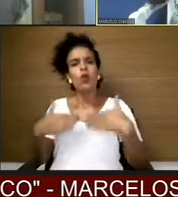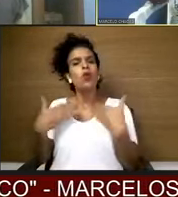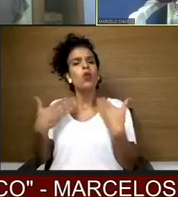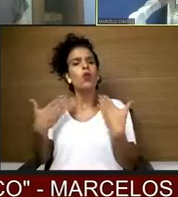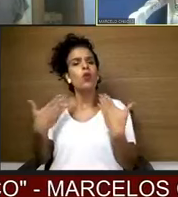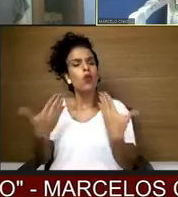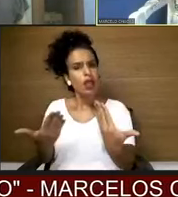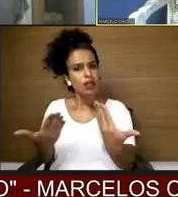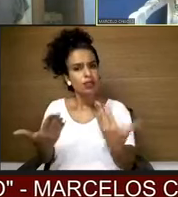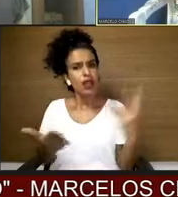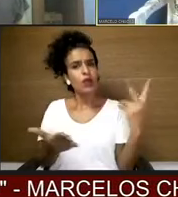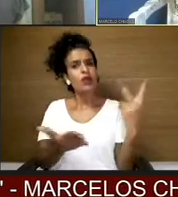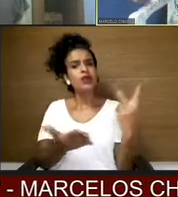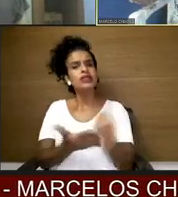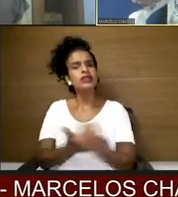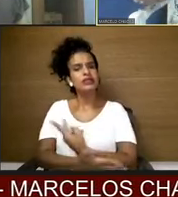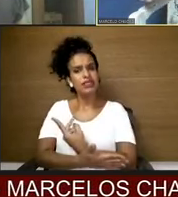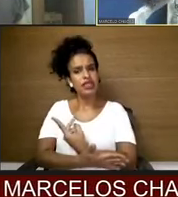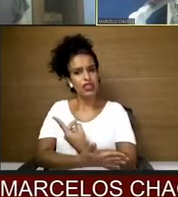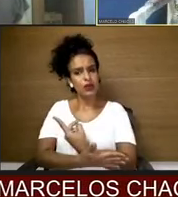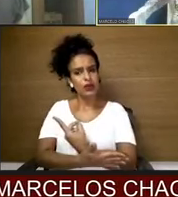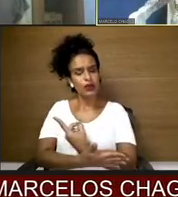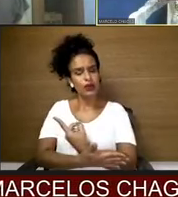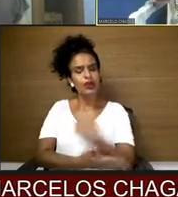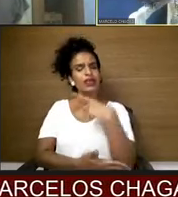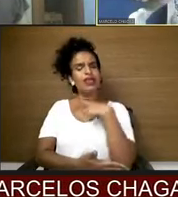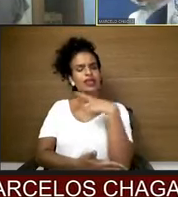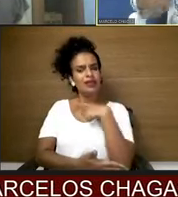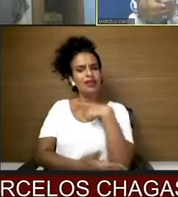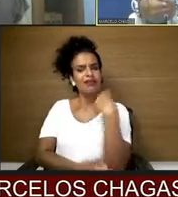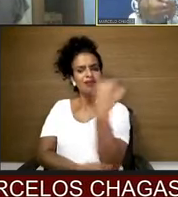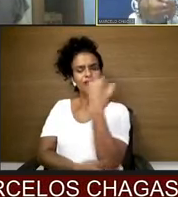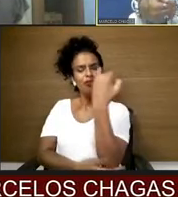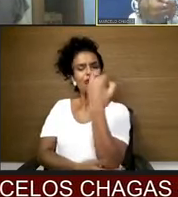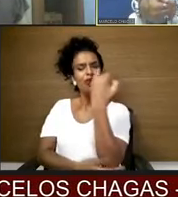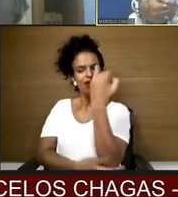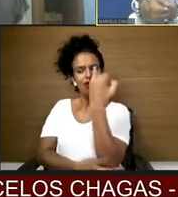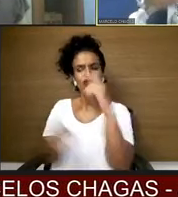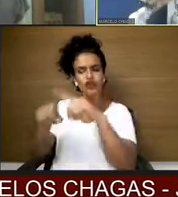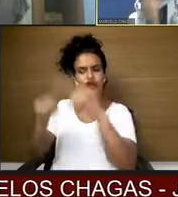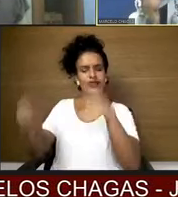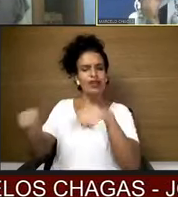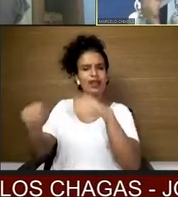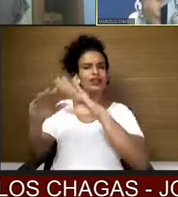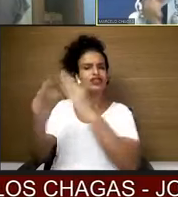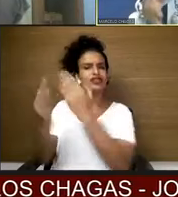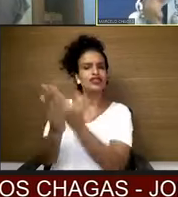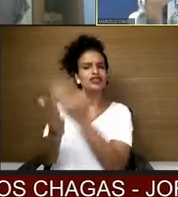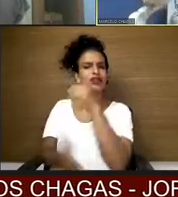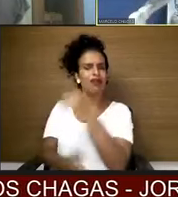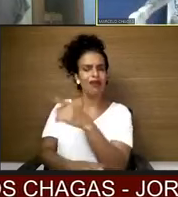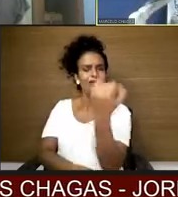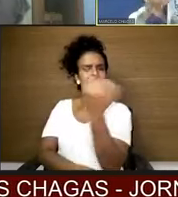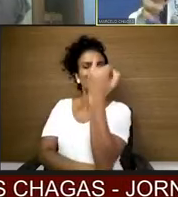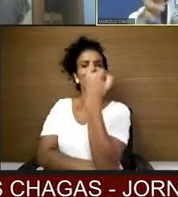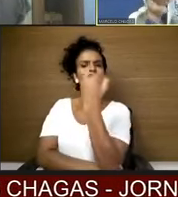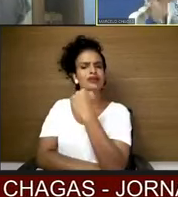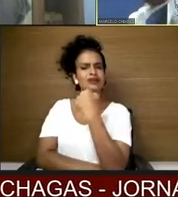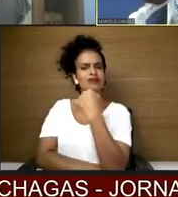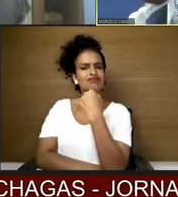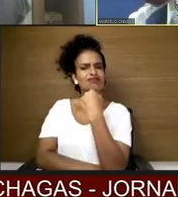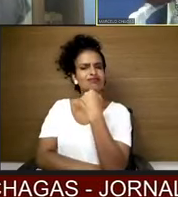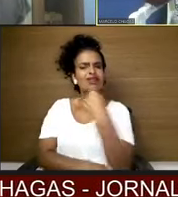essencialidade se deu, né, na história dos funcionários? Na história dos funcionários. Nunca